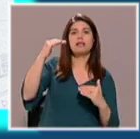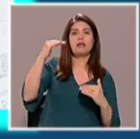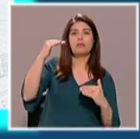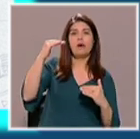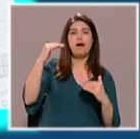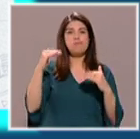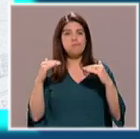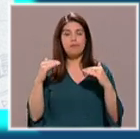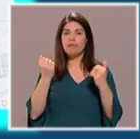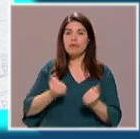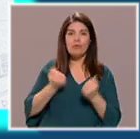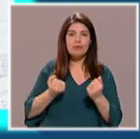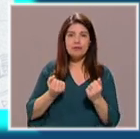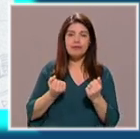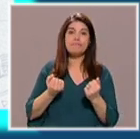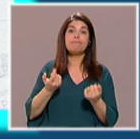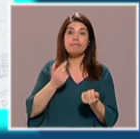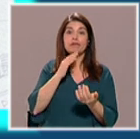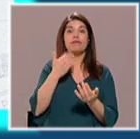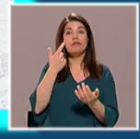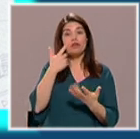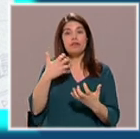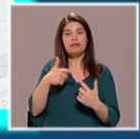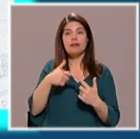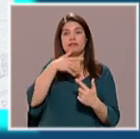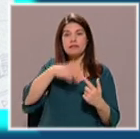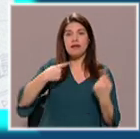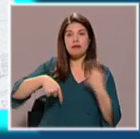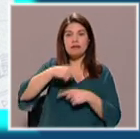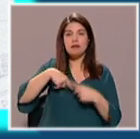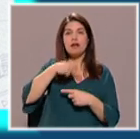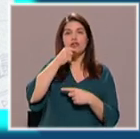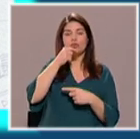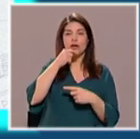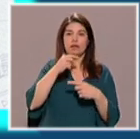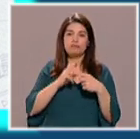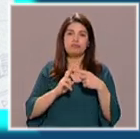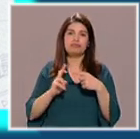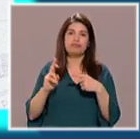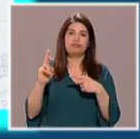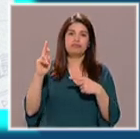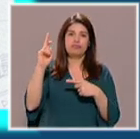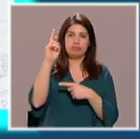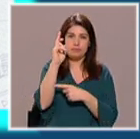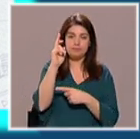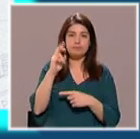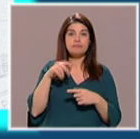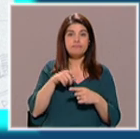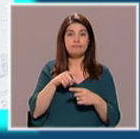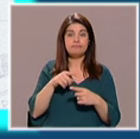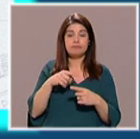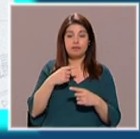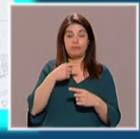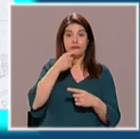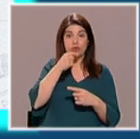desequilíbrio, começando a verificar-se um aumento da glicose no sangue. E durante todo este processo de aumento da